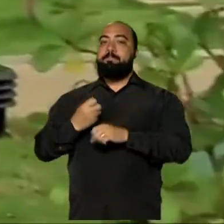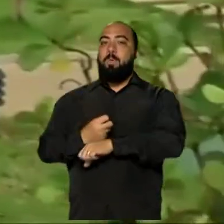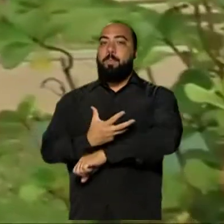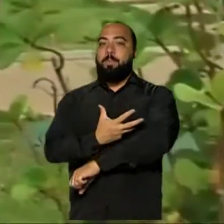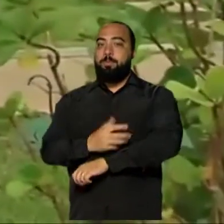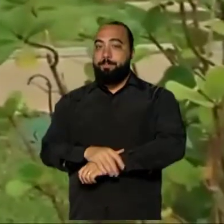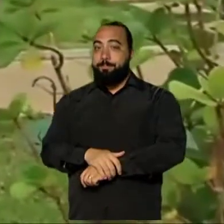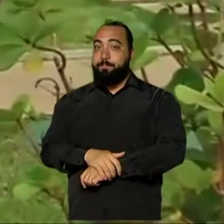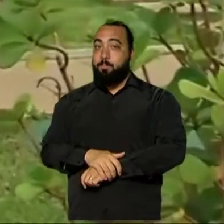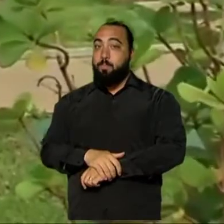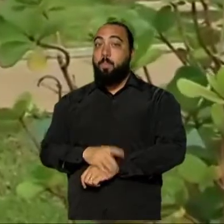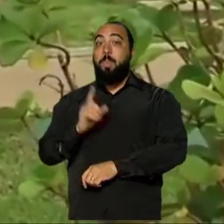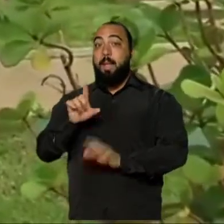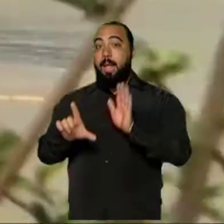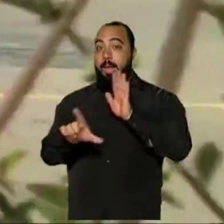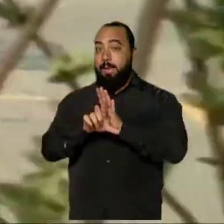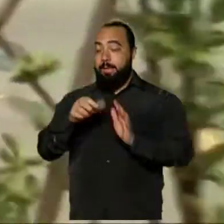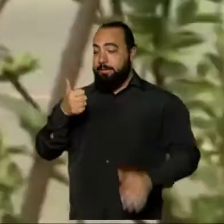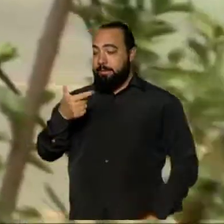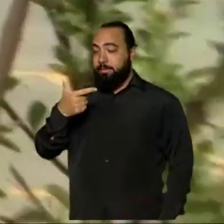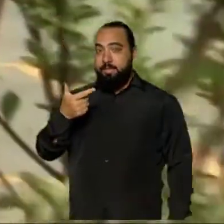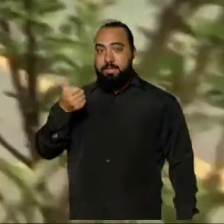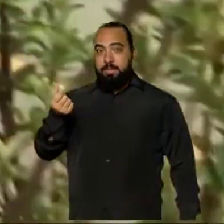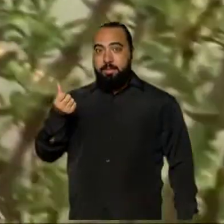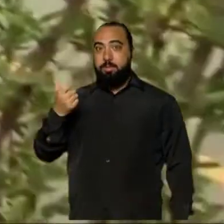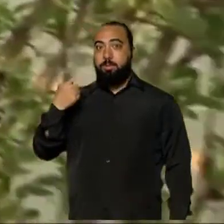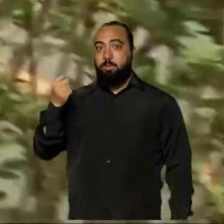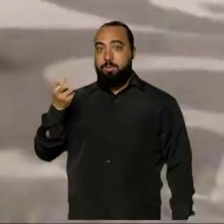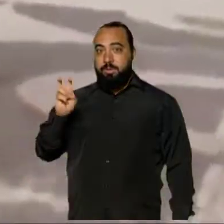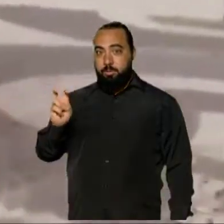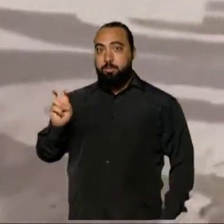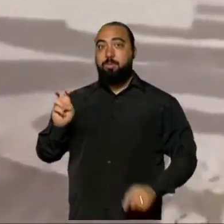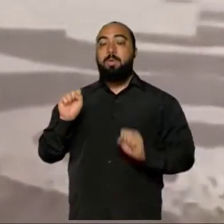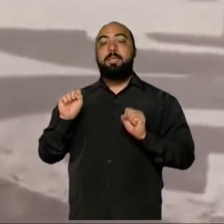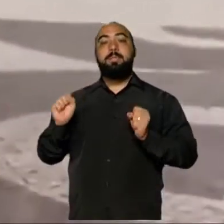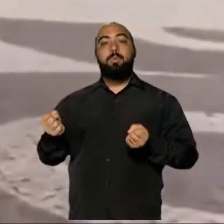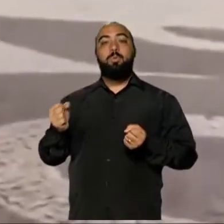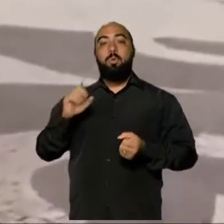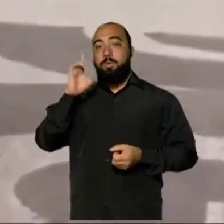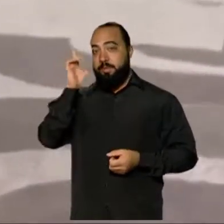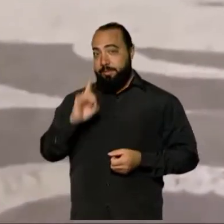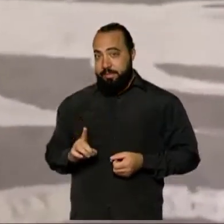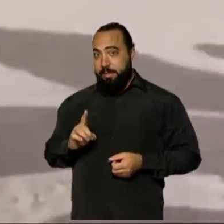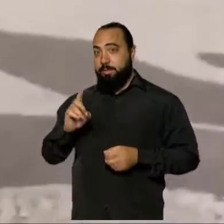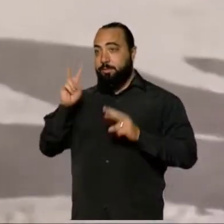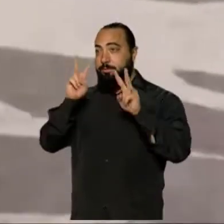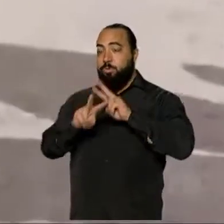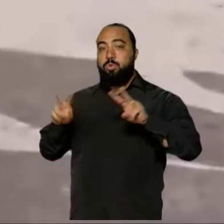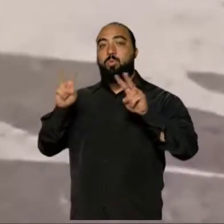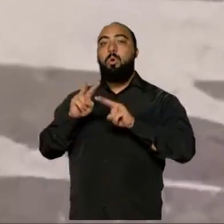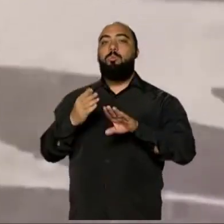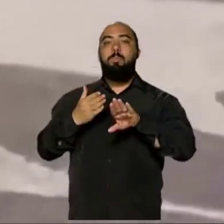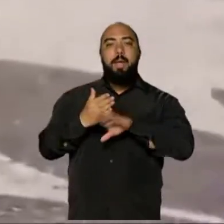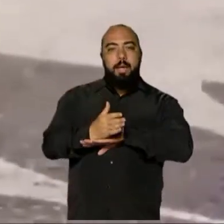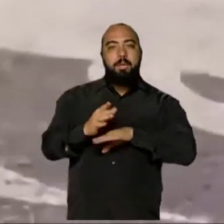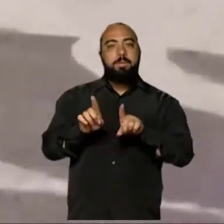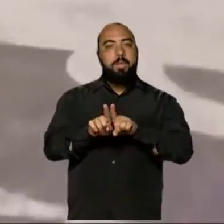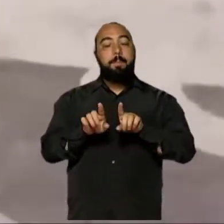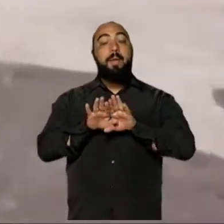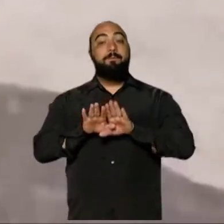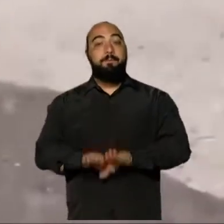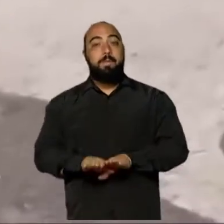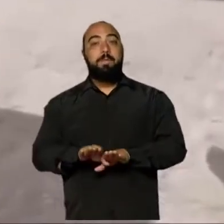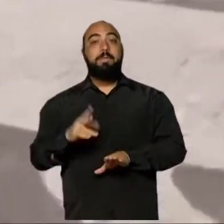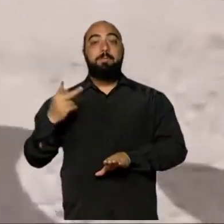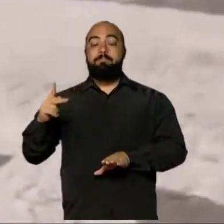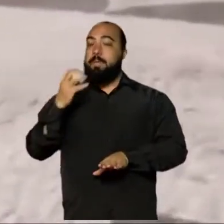Lei 11.126, de 2005, assegura ao deficiente visual o ingresso e também a permanência do